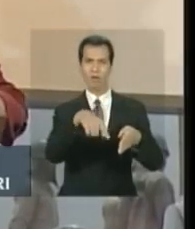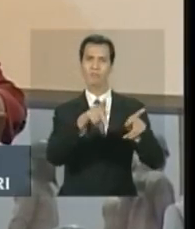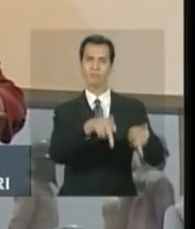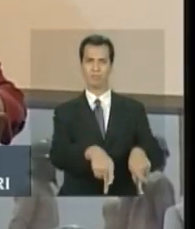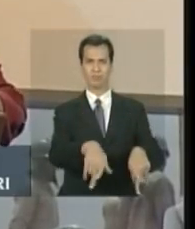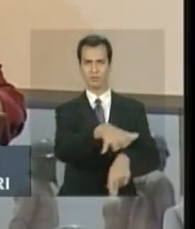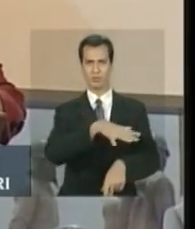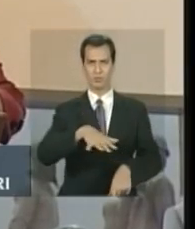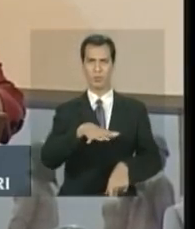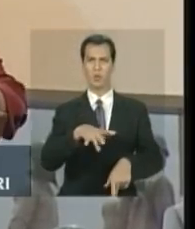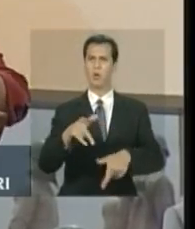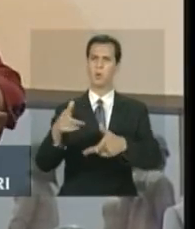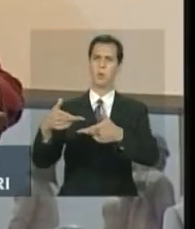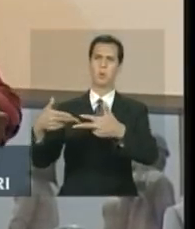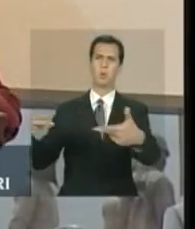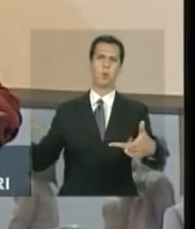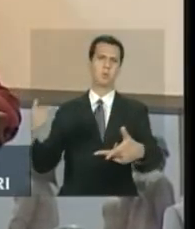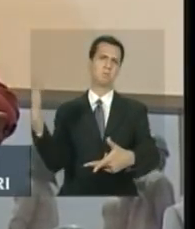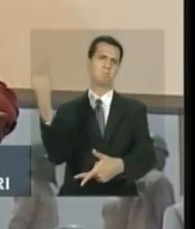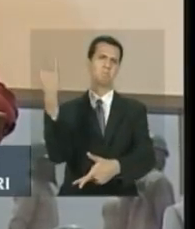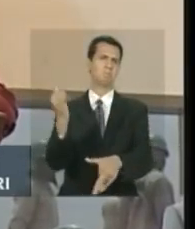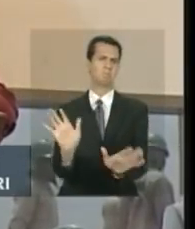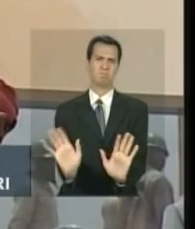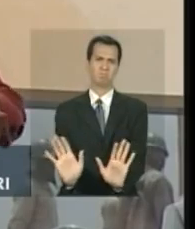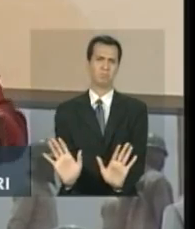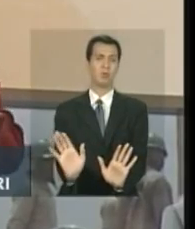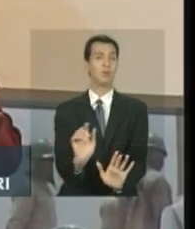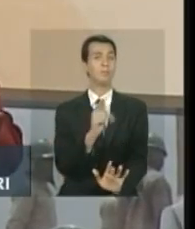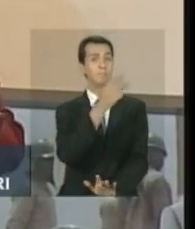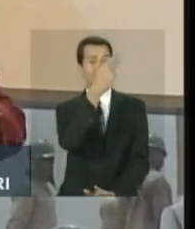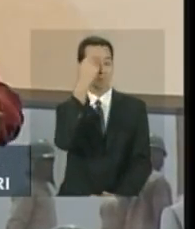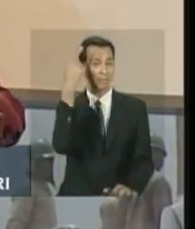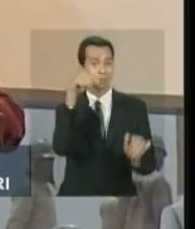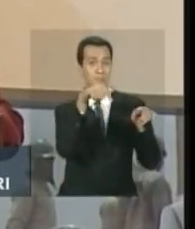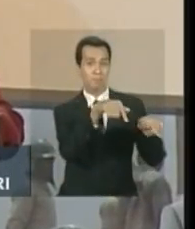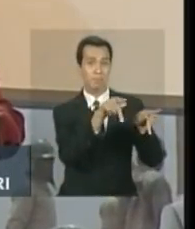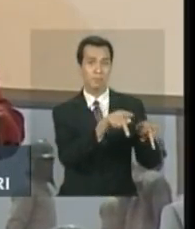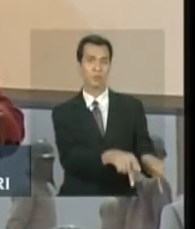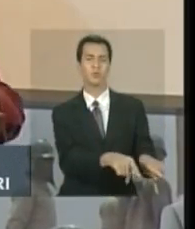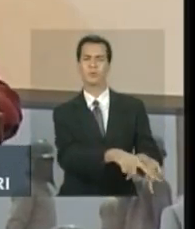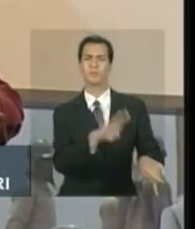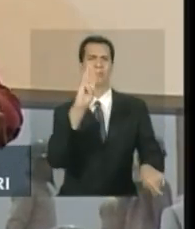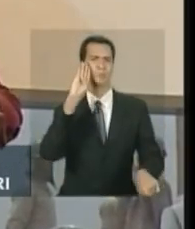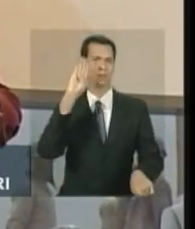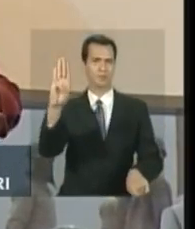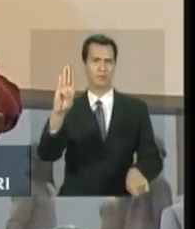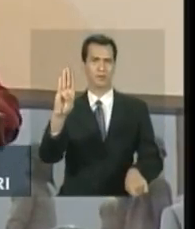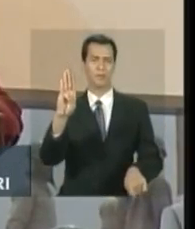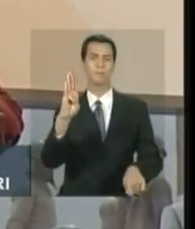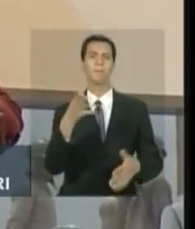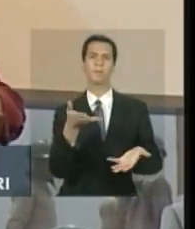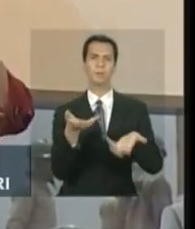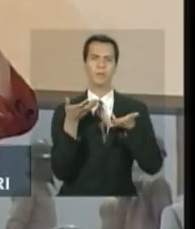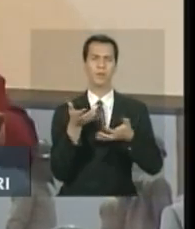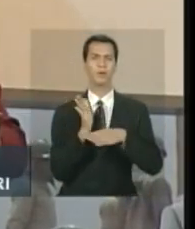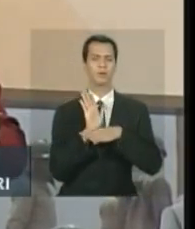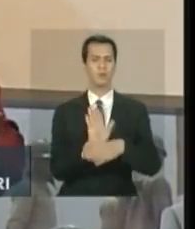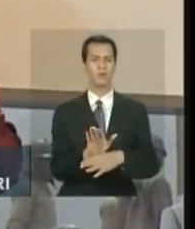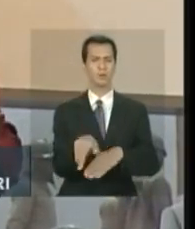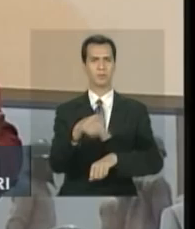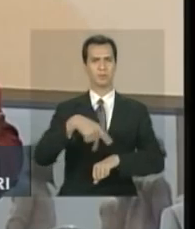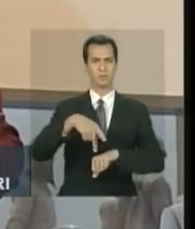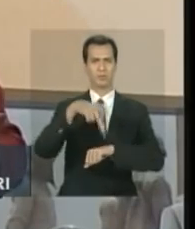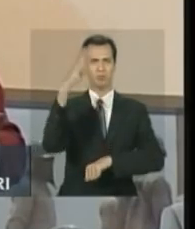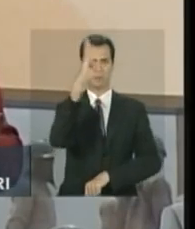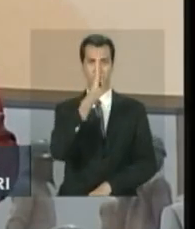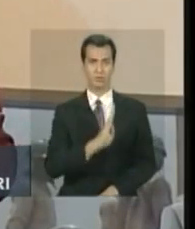não as coisas. No centro dele está a garantia que o meu país, o seu país, o nosso